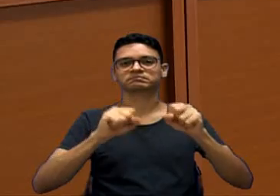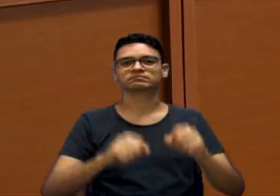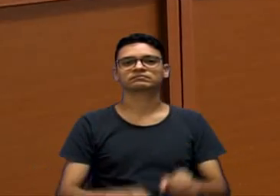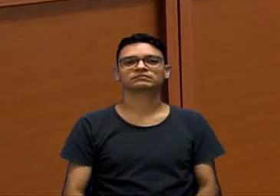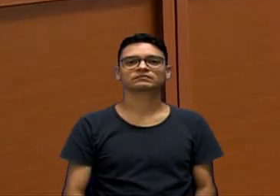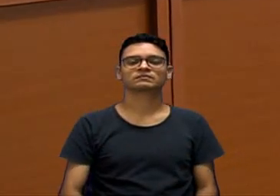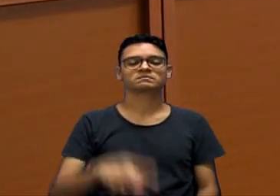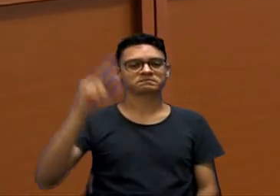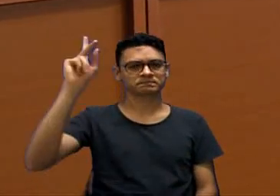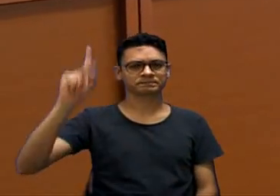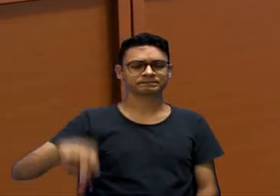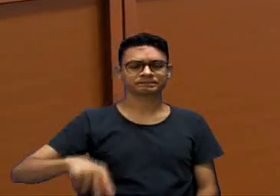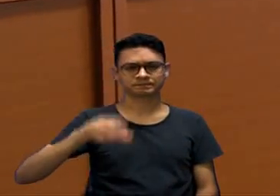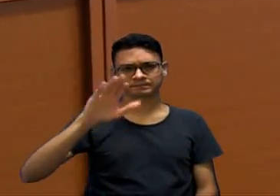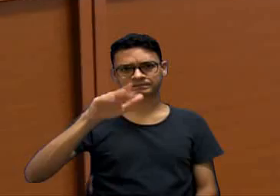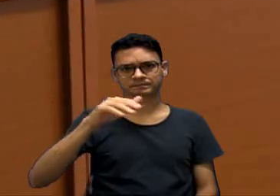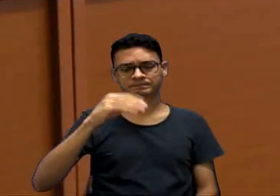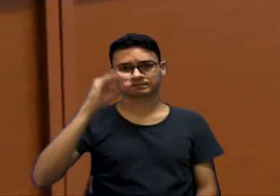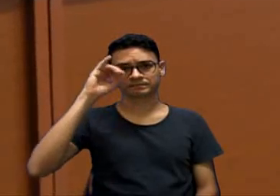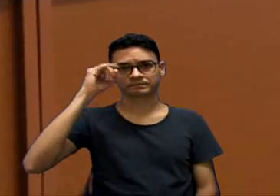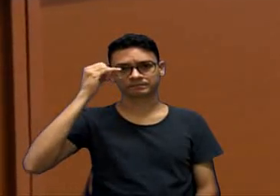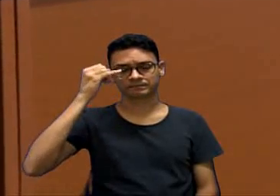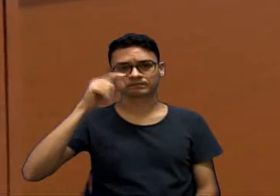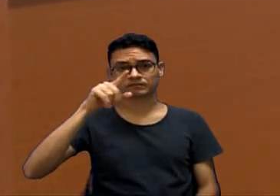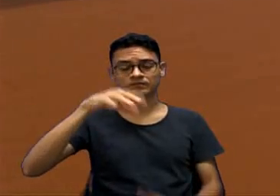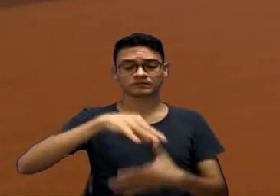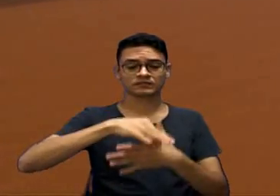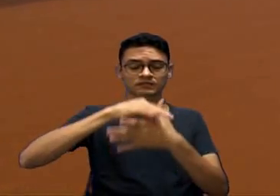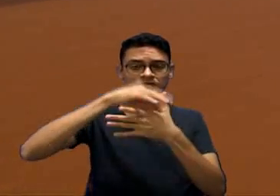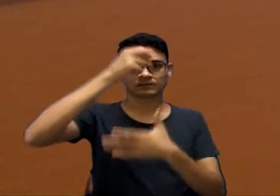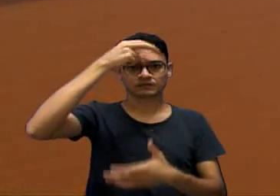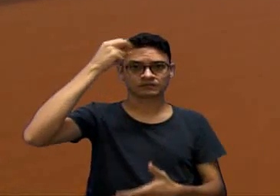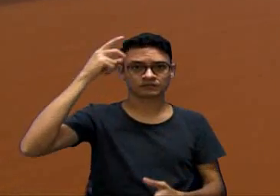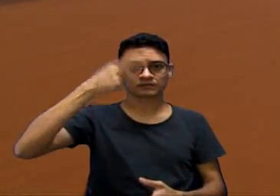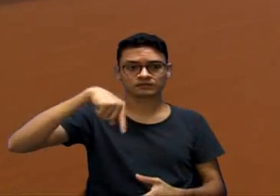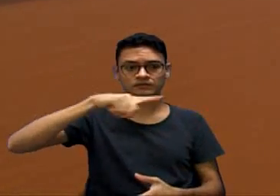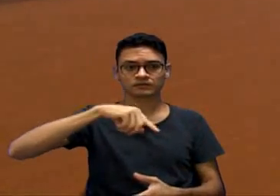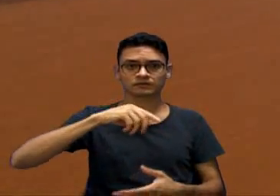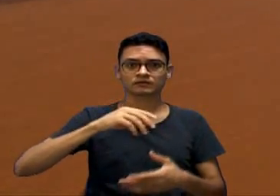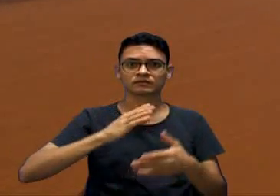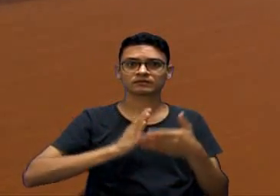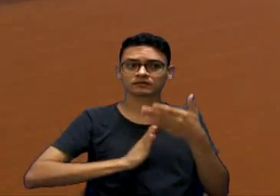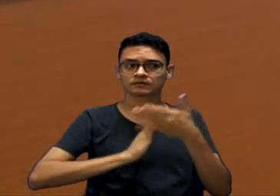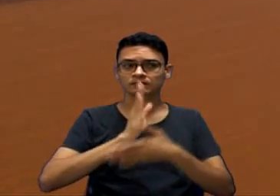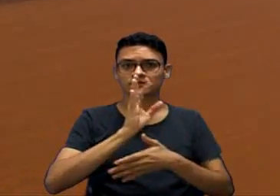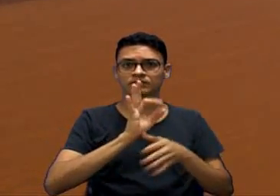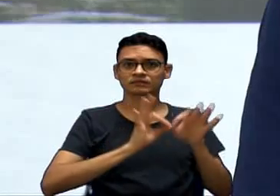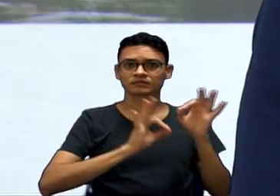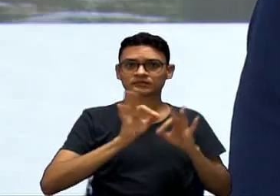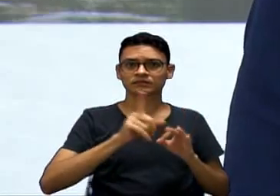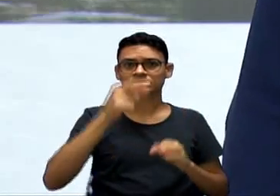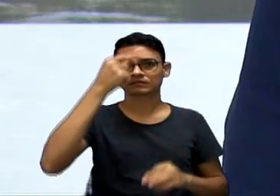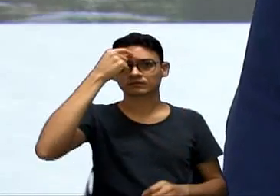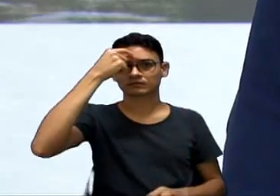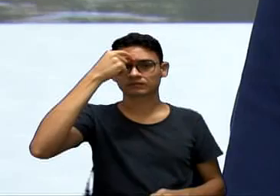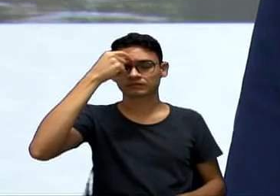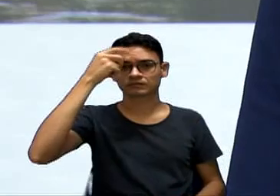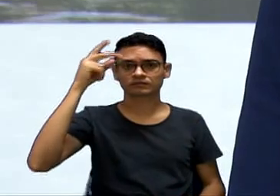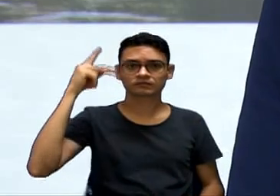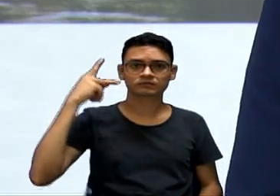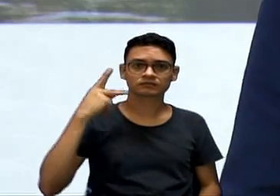Senhor presidente, vereador Donizete, o senhor é o líder do prefeito. Nós aprovamos esse projeto do vereador aqui na